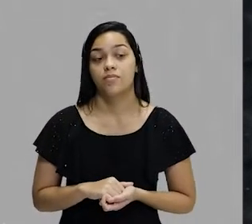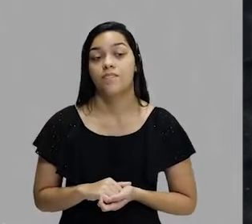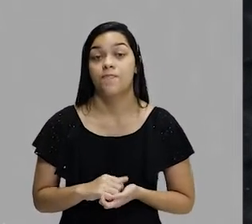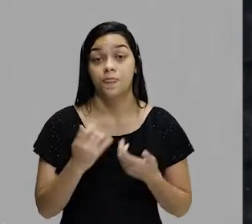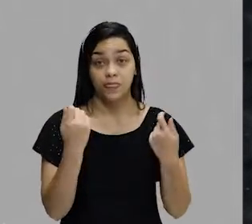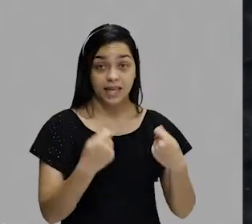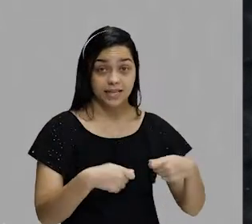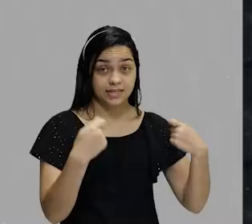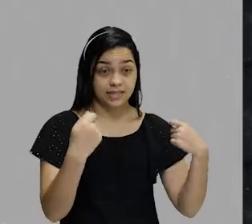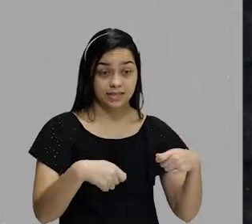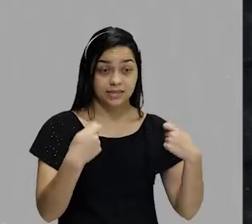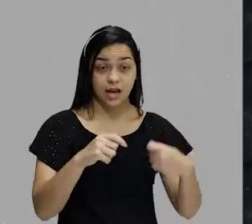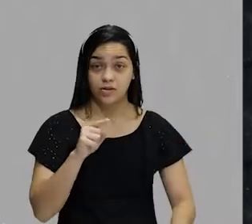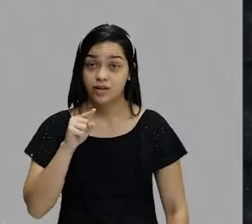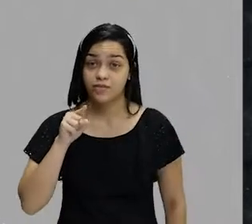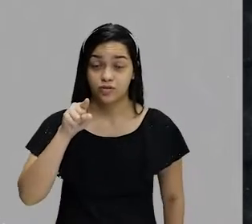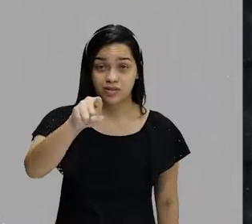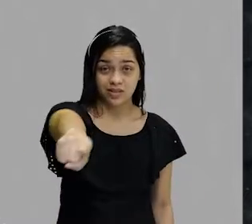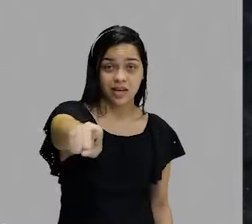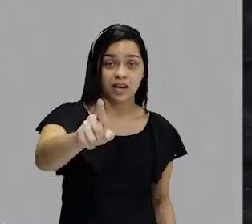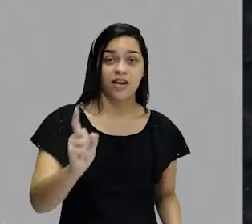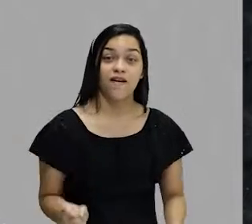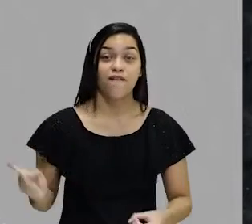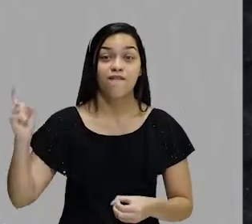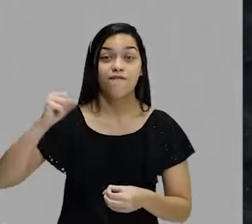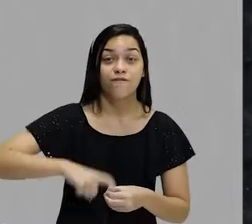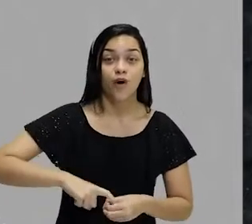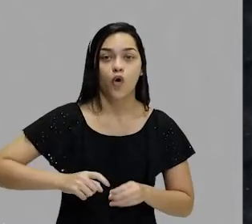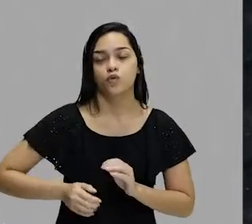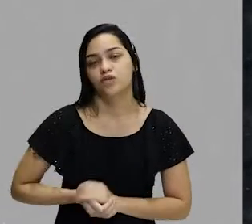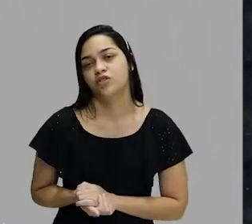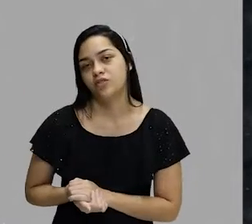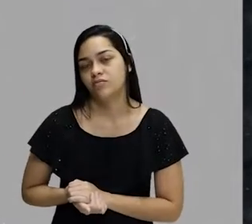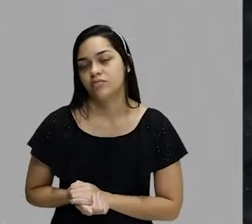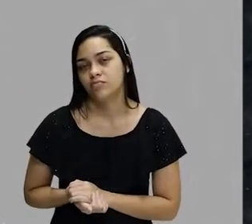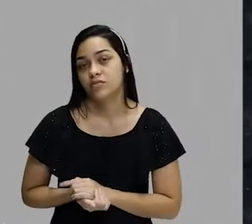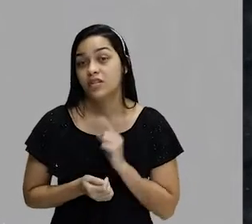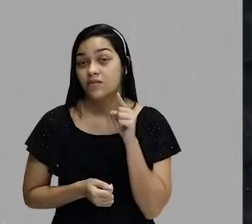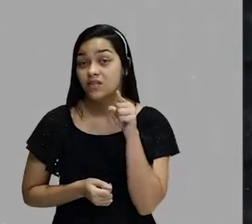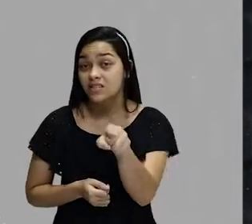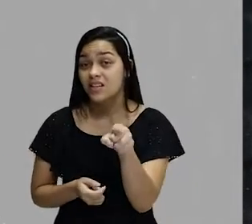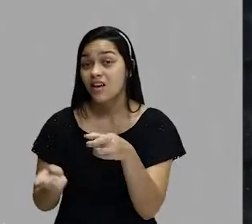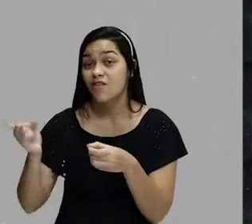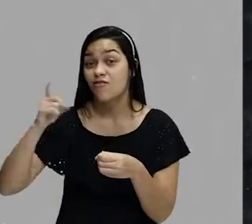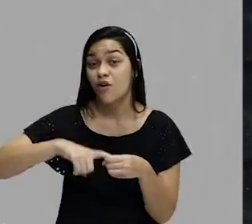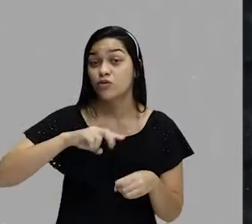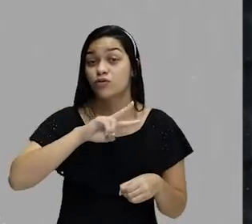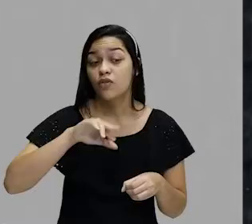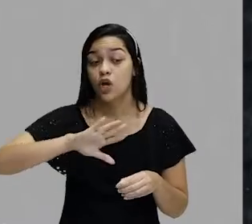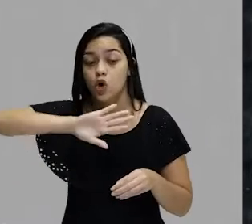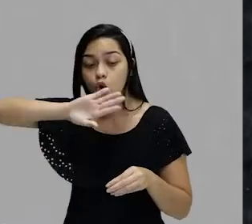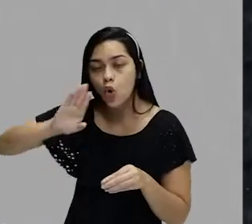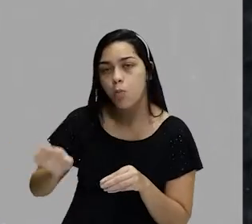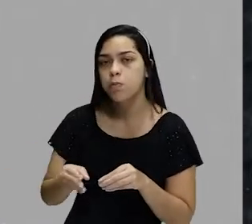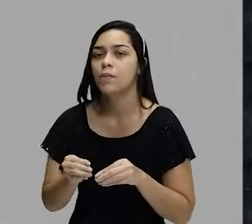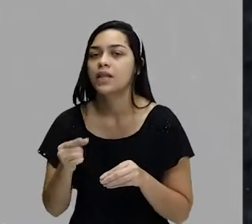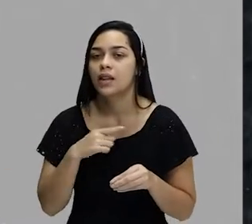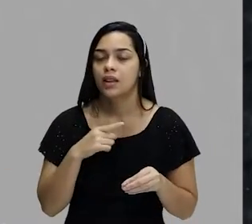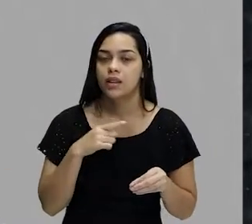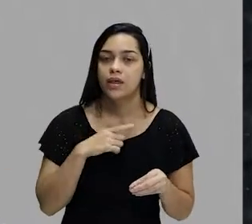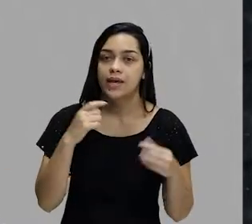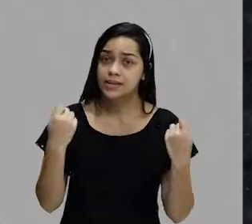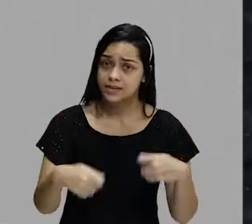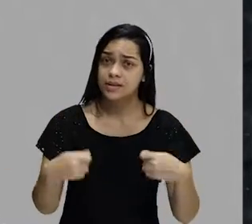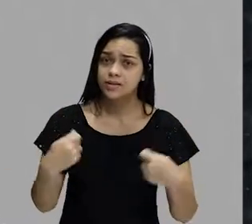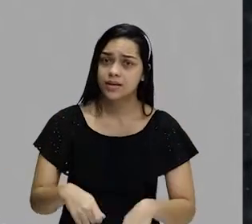É necessário que você volte. Que você volte vai complementar esse é